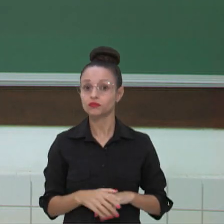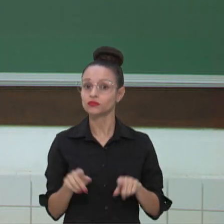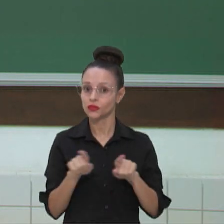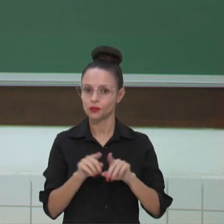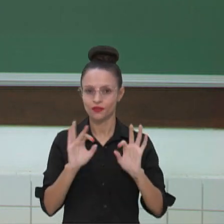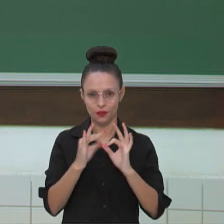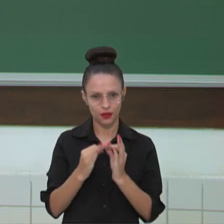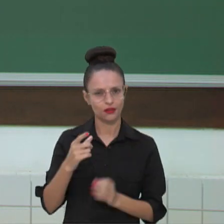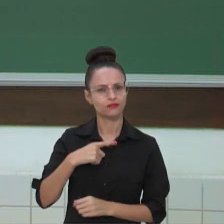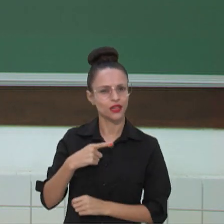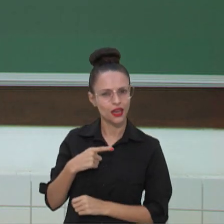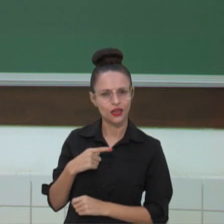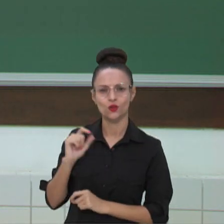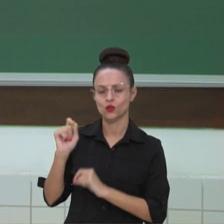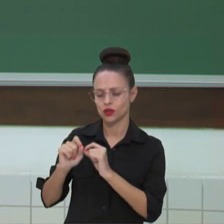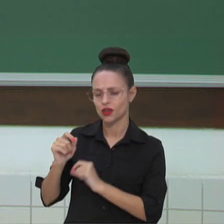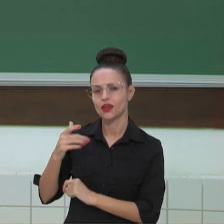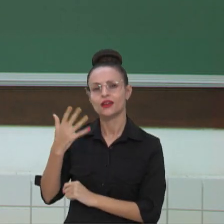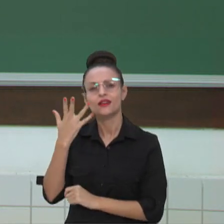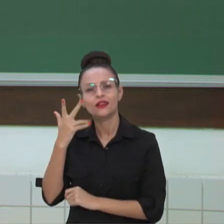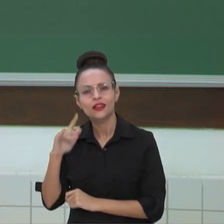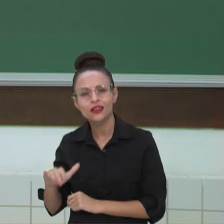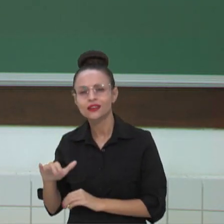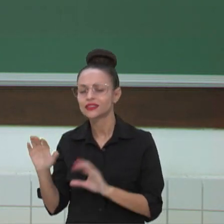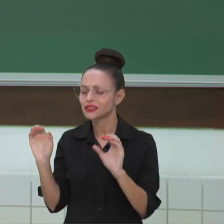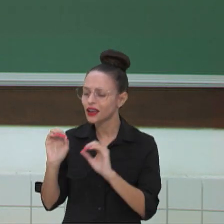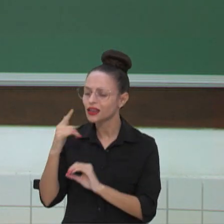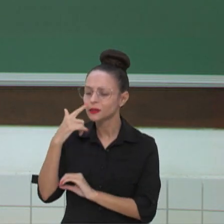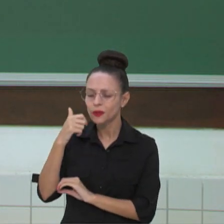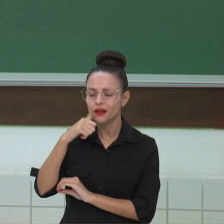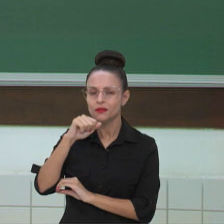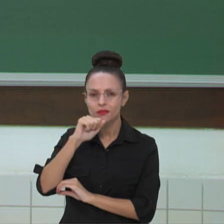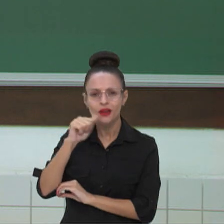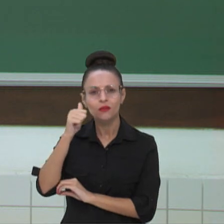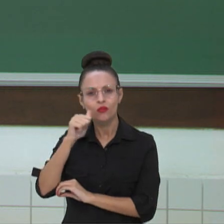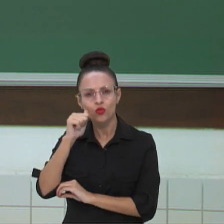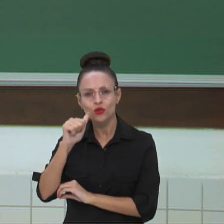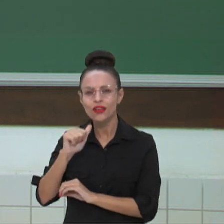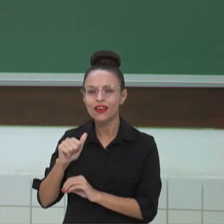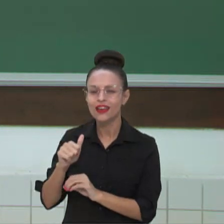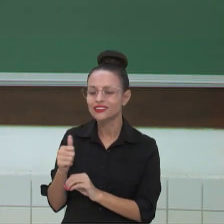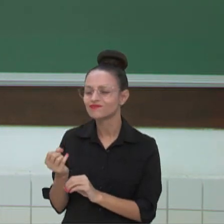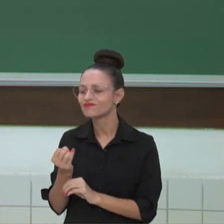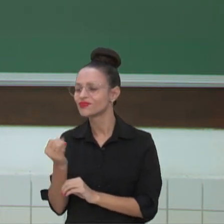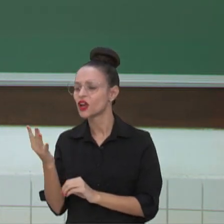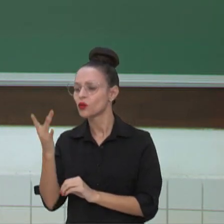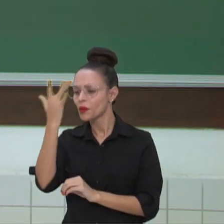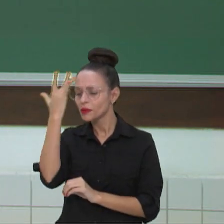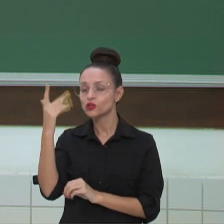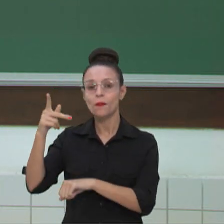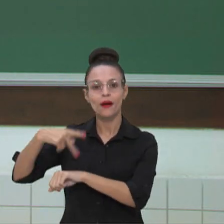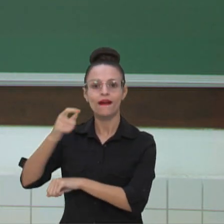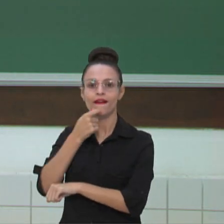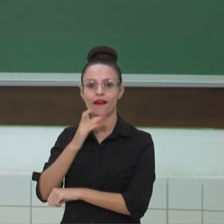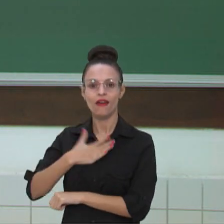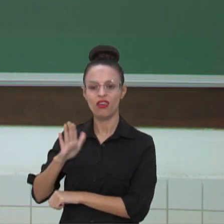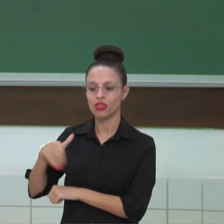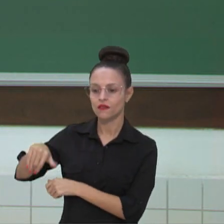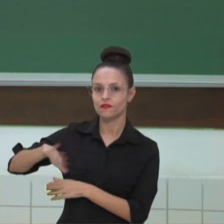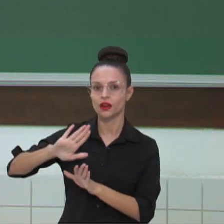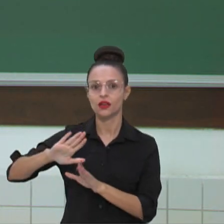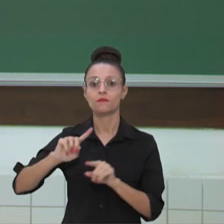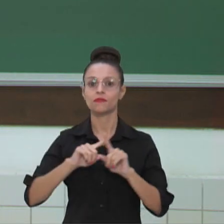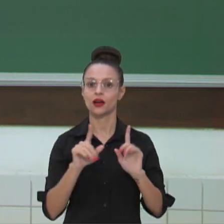puritanas, você lembra, veio órfão, veio mulheres, vieram pessoas indesejadas da Inglaterra para a colônia. Mas as